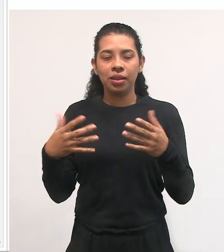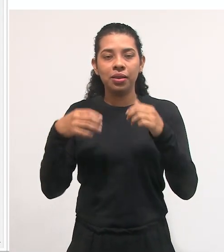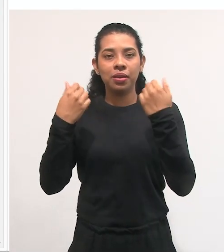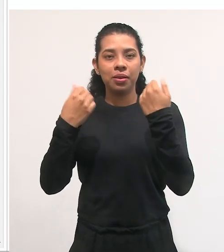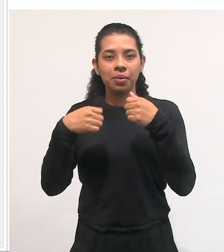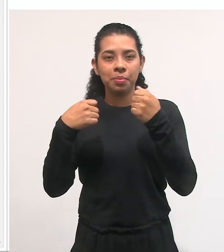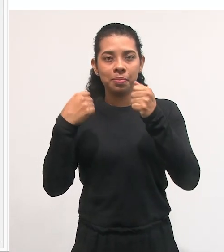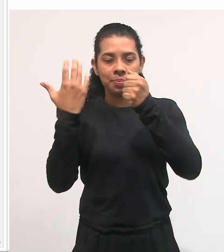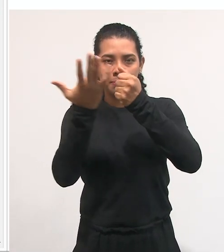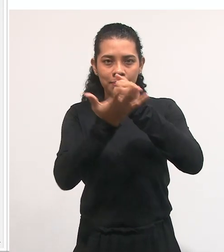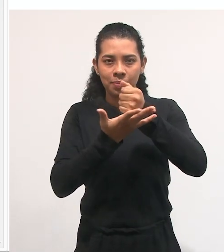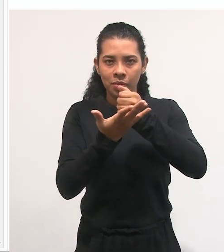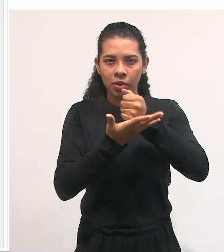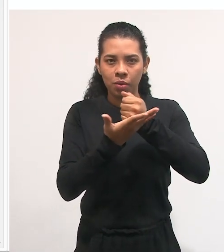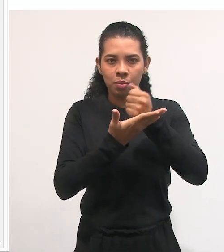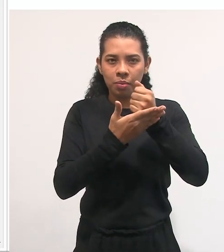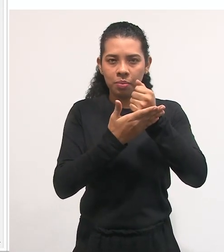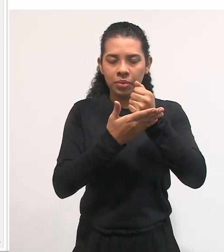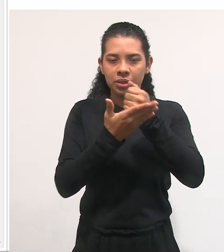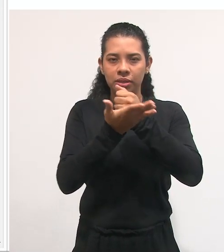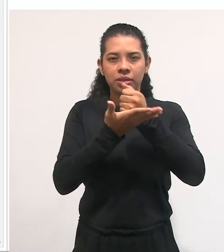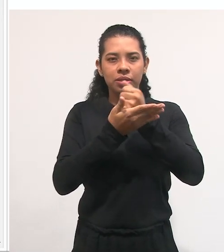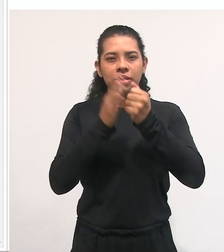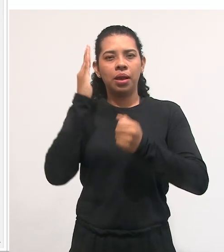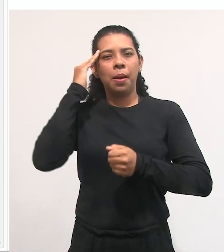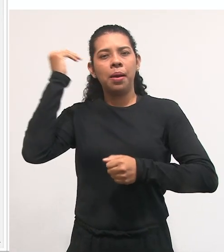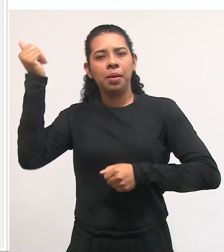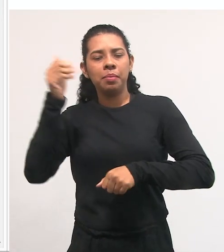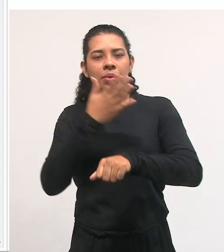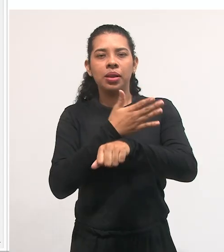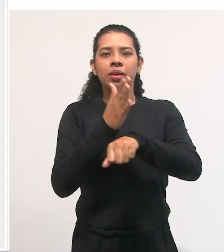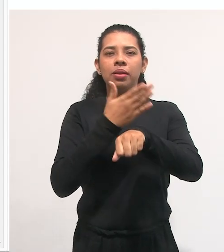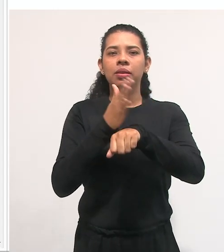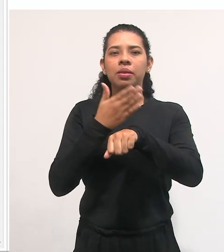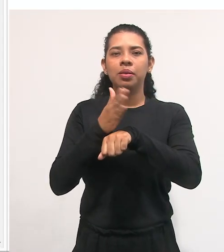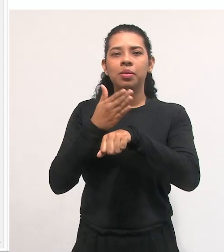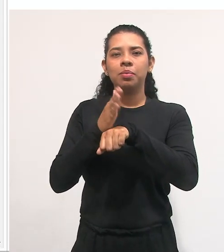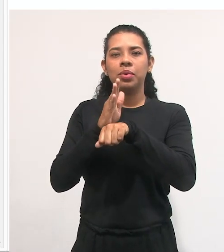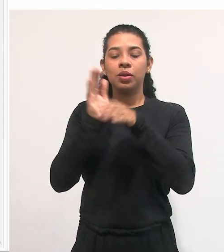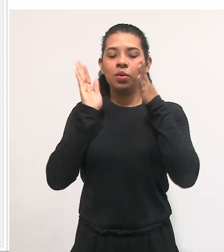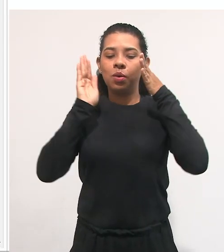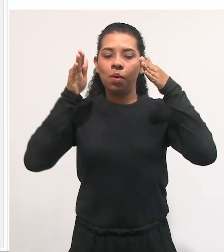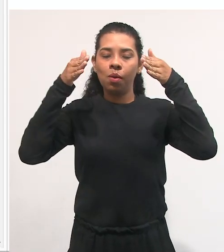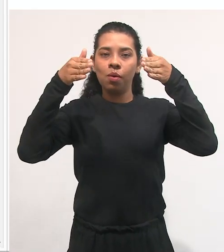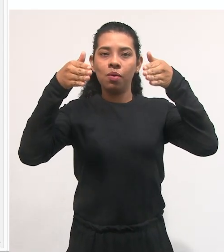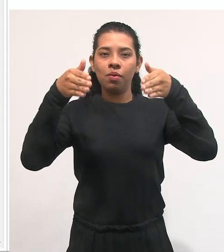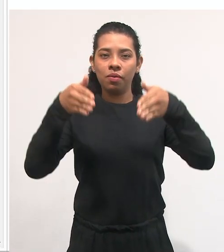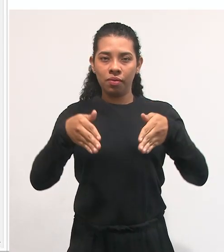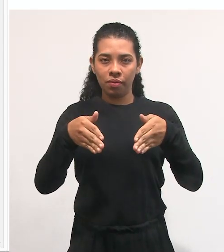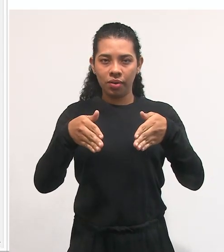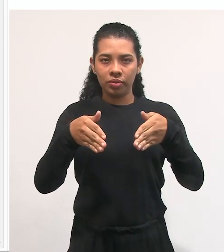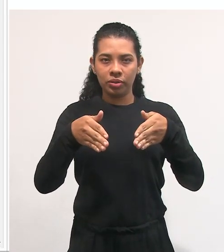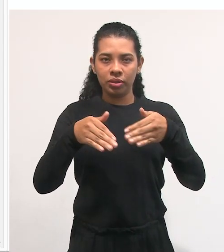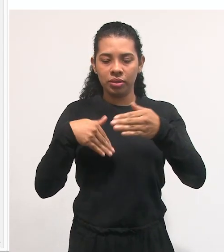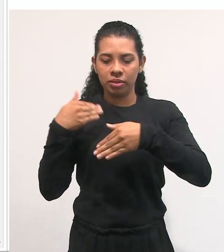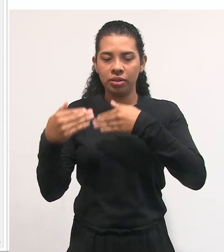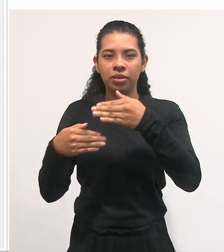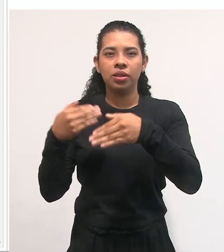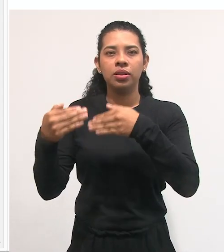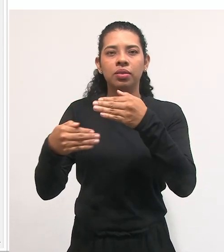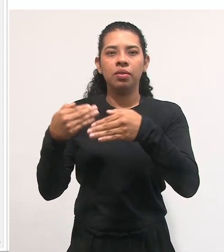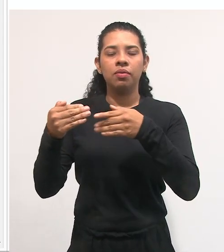Tem que partir de saberes e práticas que contemplem esse desenvolvimento, essa